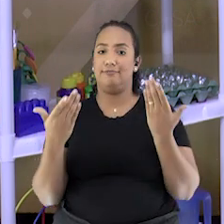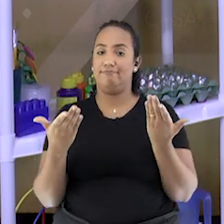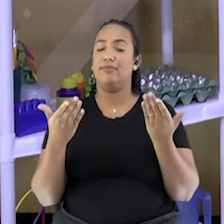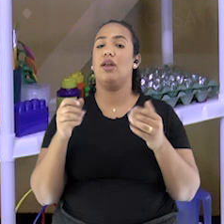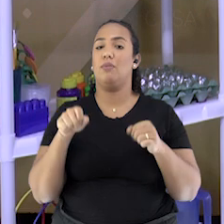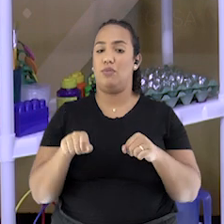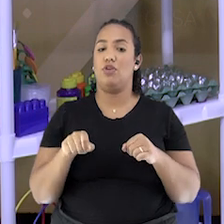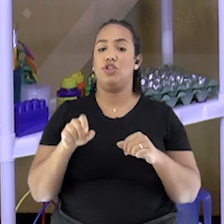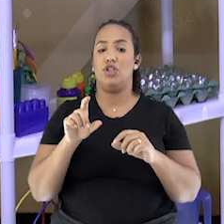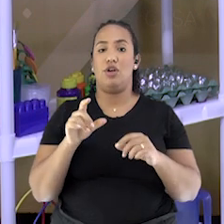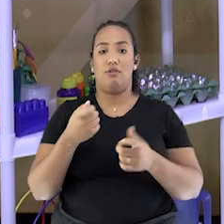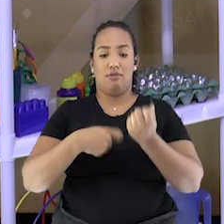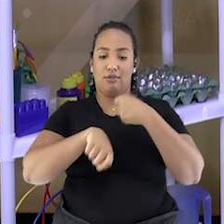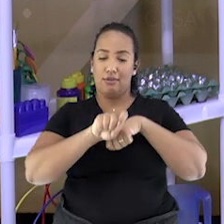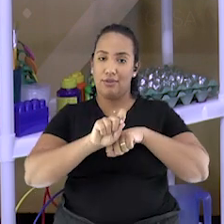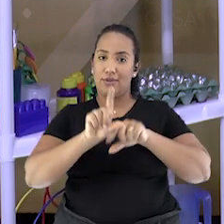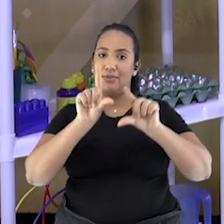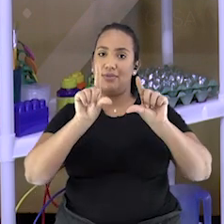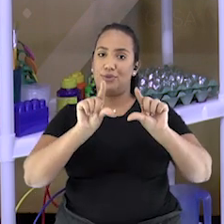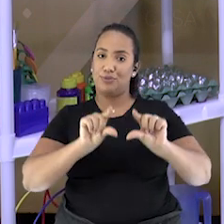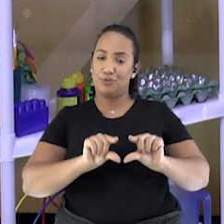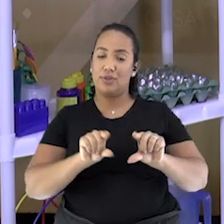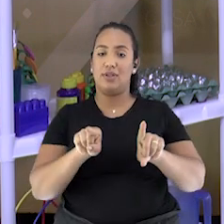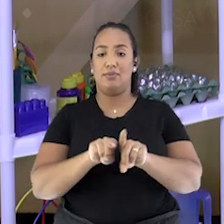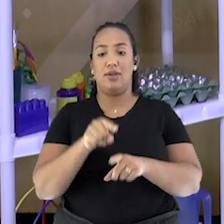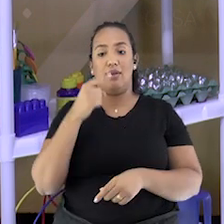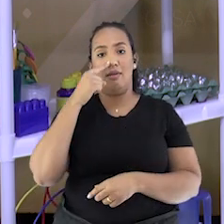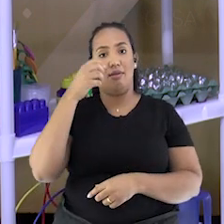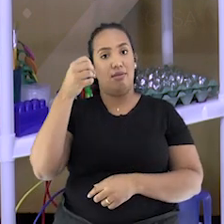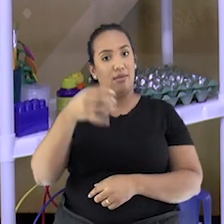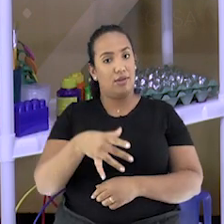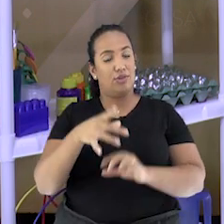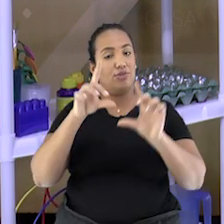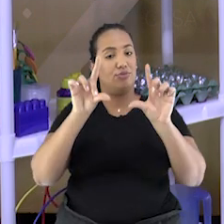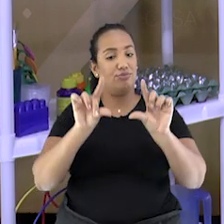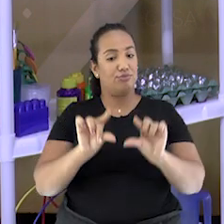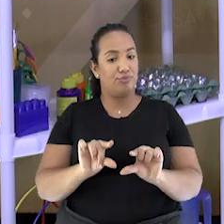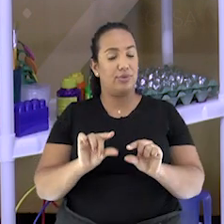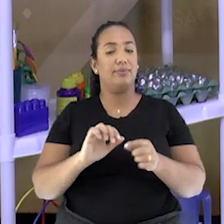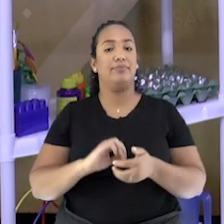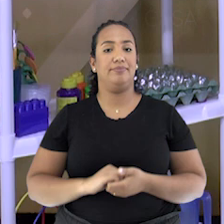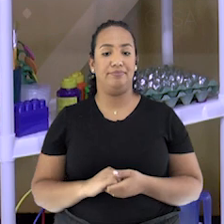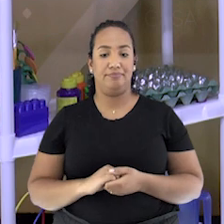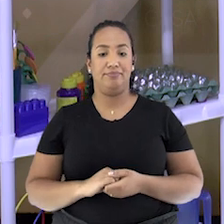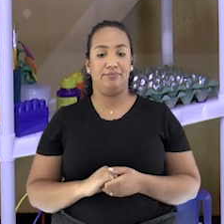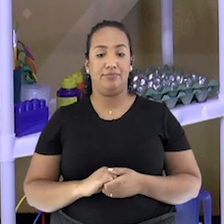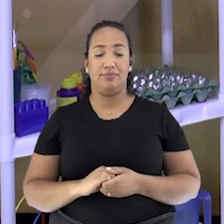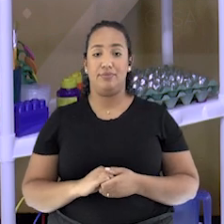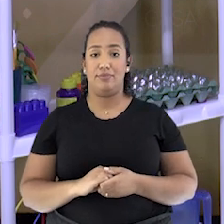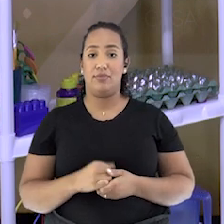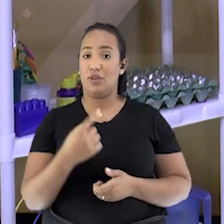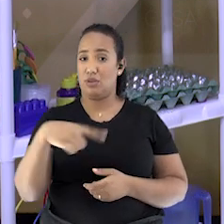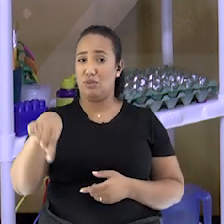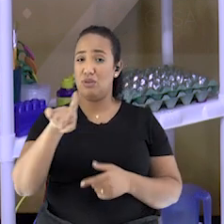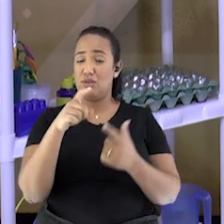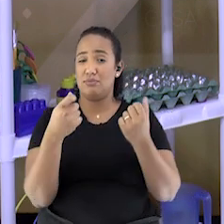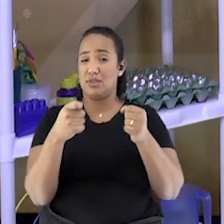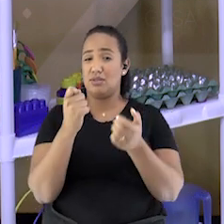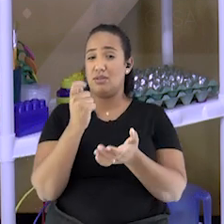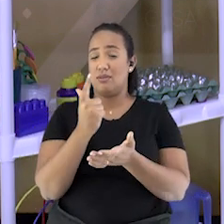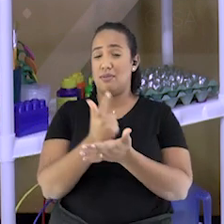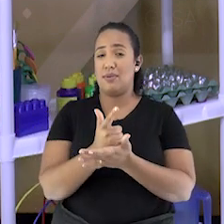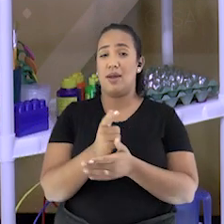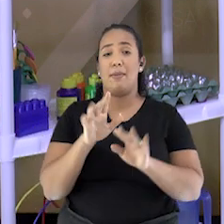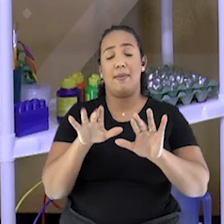consumos, o que faz com que reduzimos o nosso lixo. Mas mesmo tendo que comprá-los para fazer uso, podemos reutilizá-los para